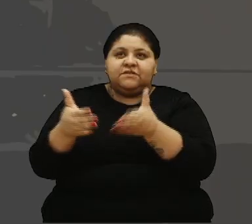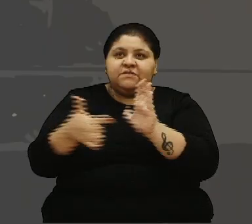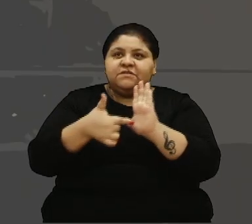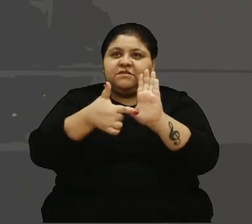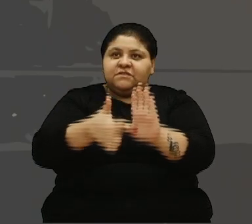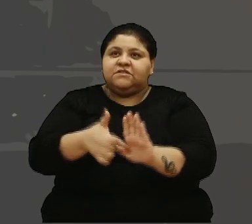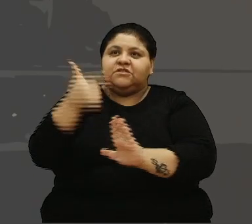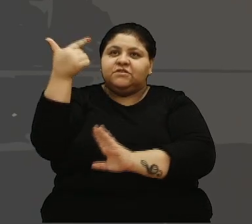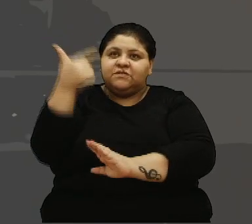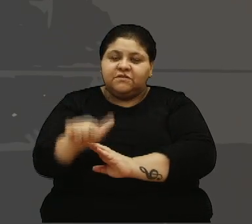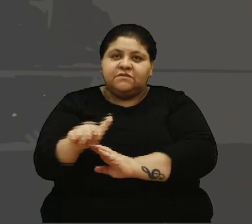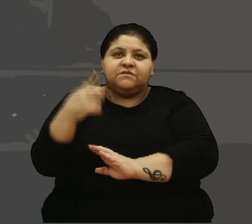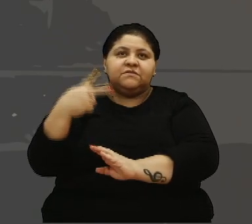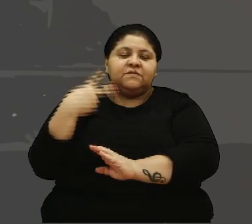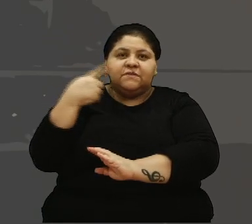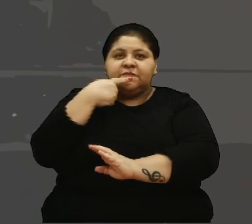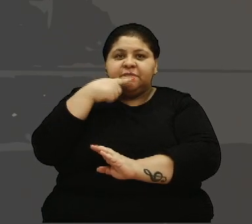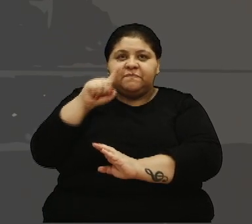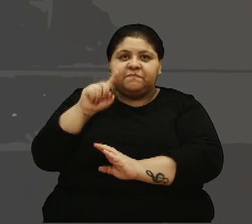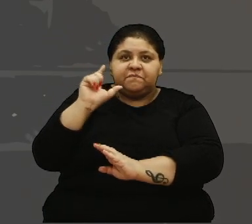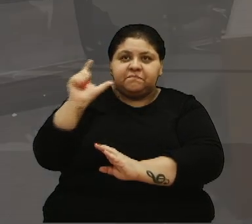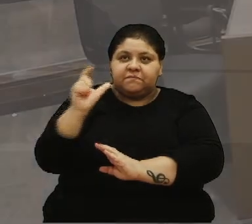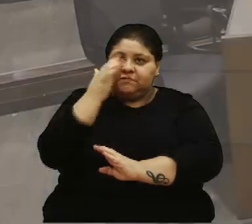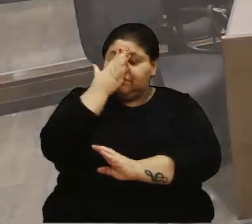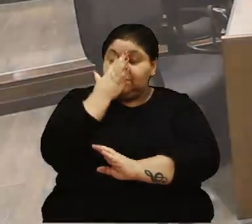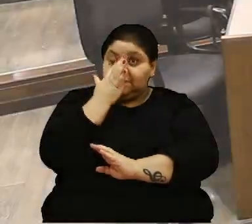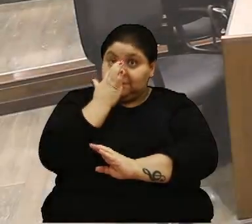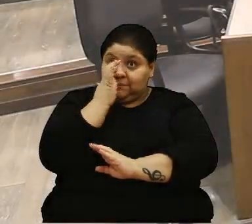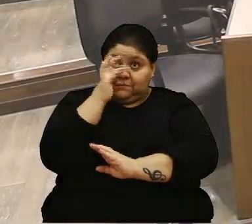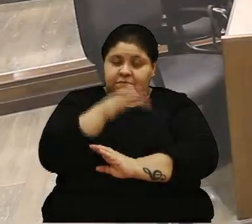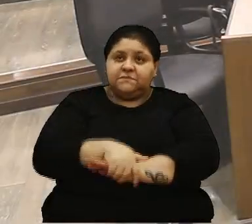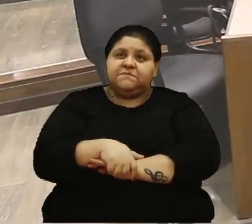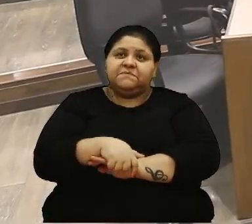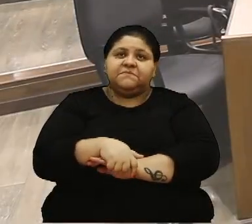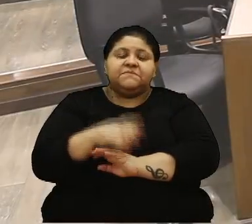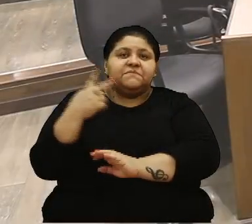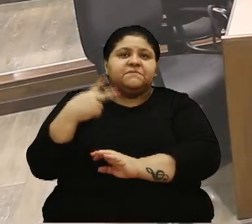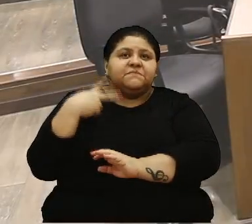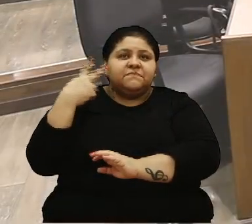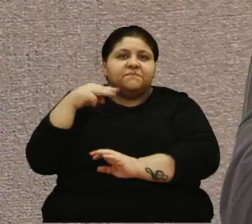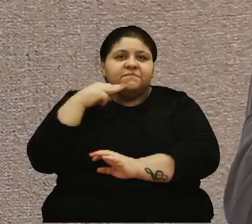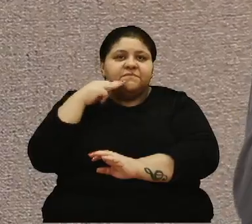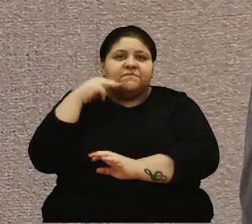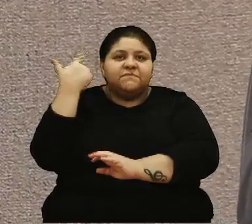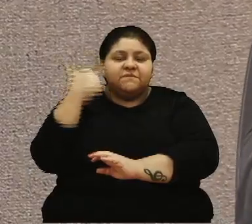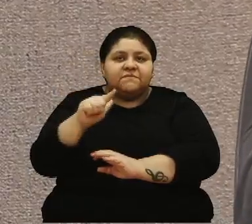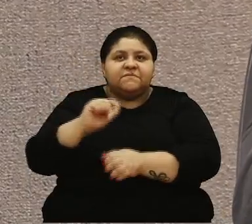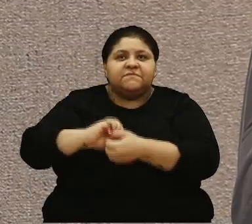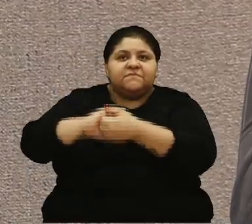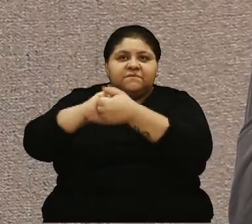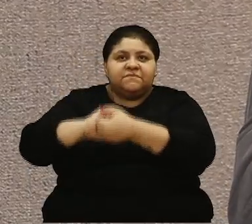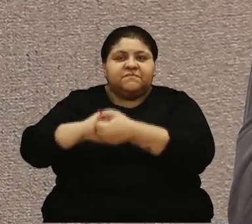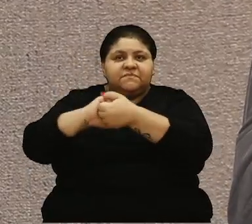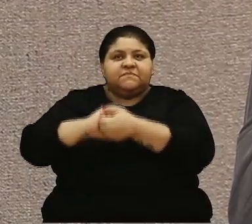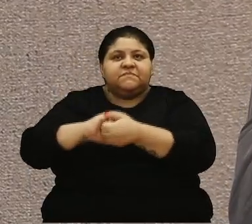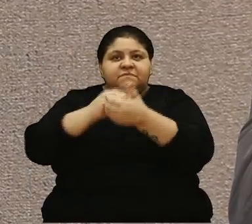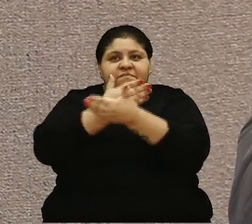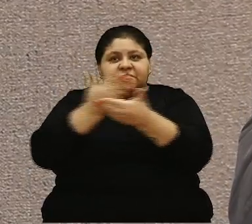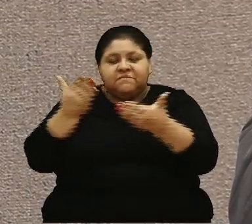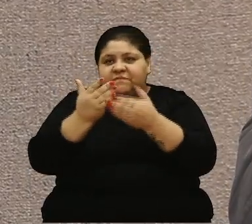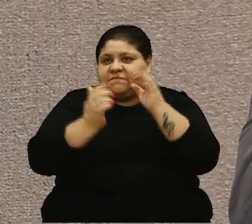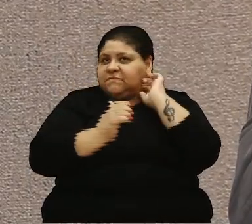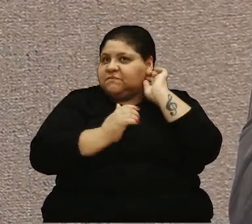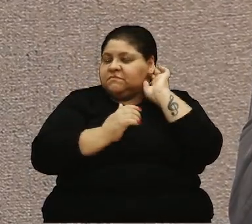mais de uma vez. Vereador Caleb, com a palavra. Por favor, sua parte. Vereadora Marisol, novamente, meus cumprimentos a Vossa Excelência